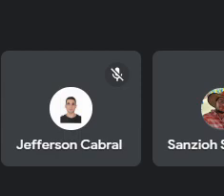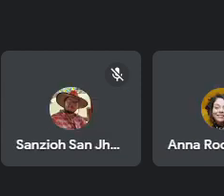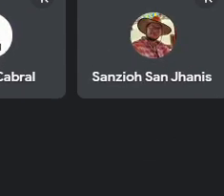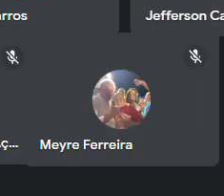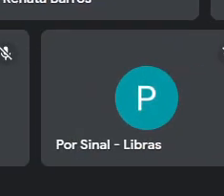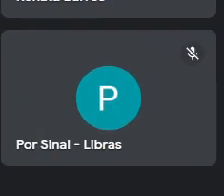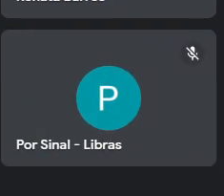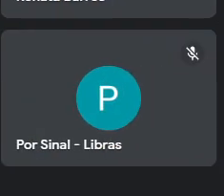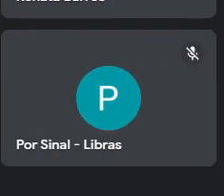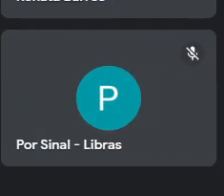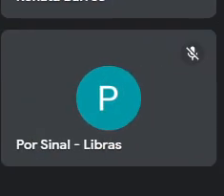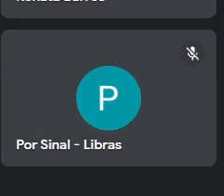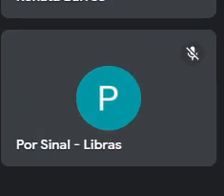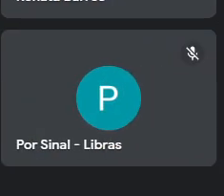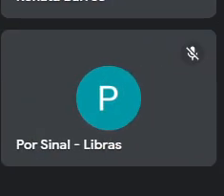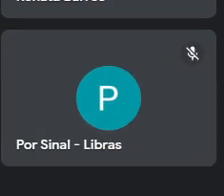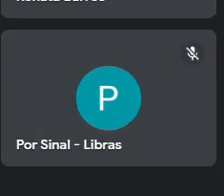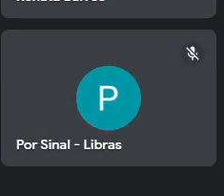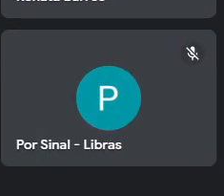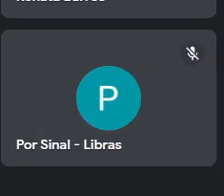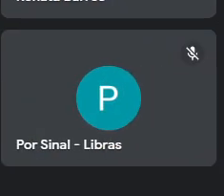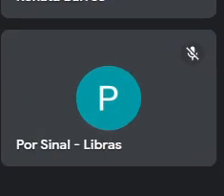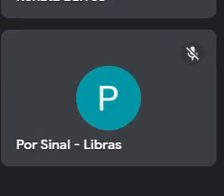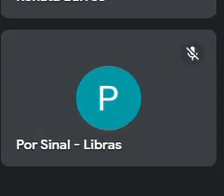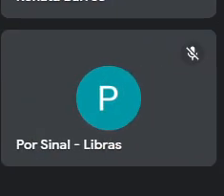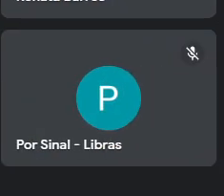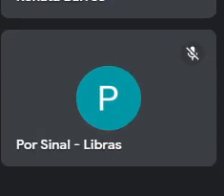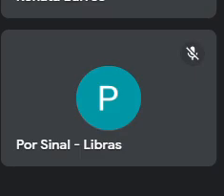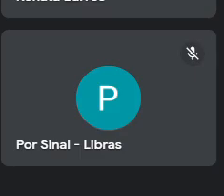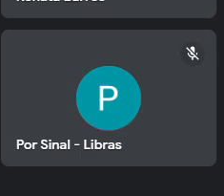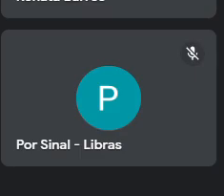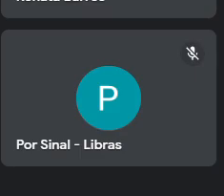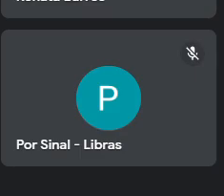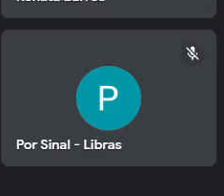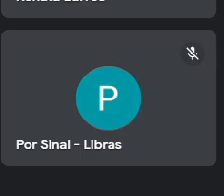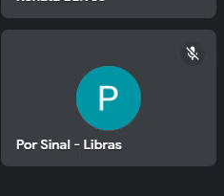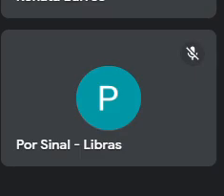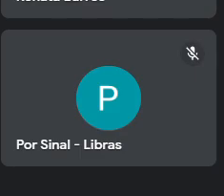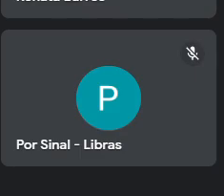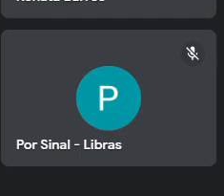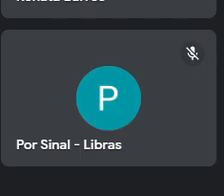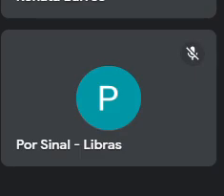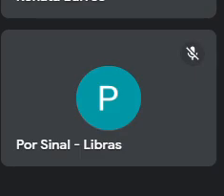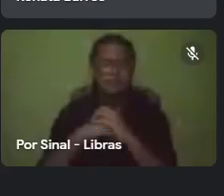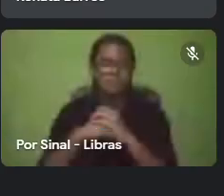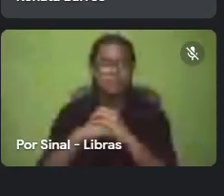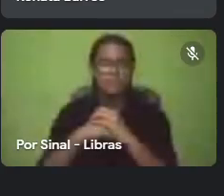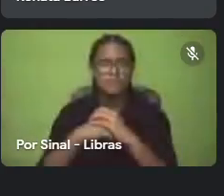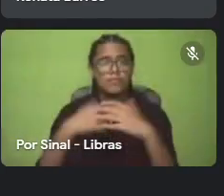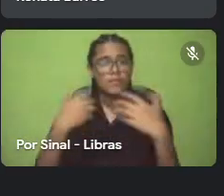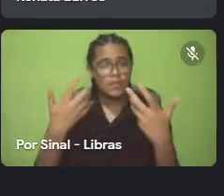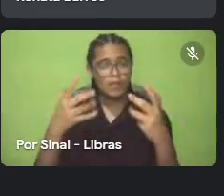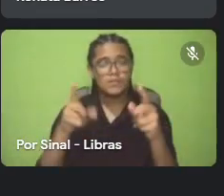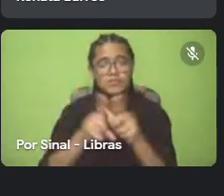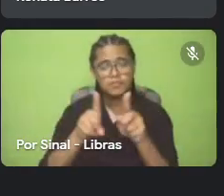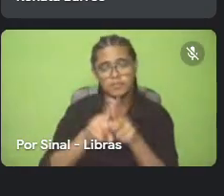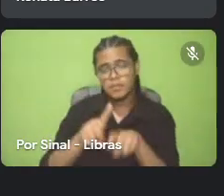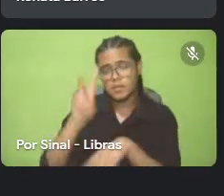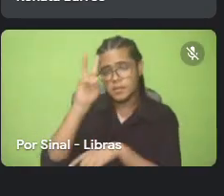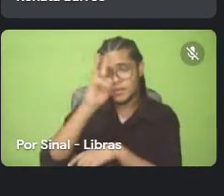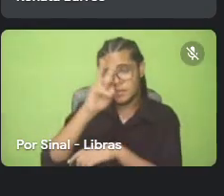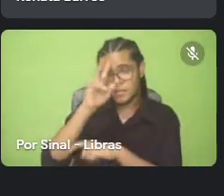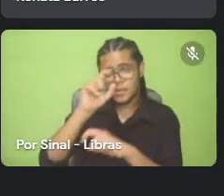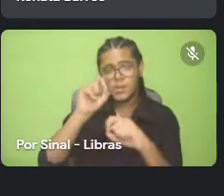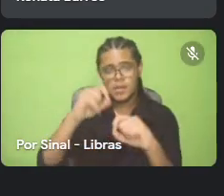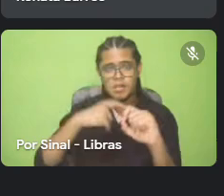nessas possibilidades como um caminho de utilização dos recursos. Lembrar que quando tem esses tópicos